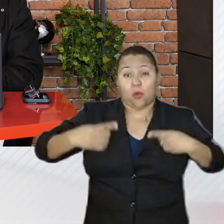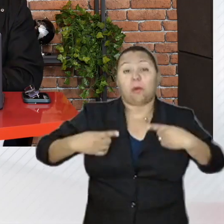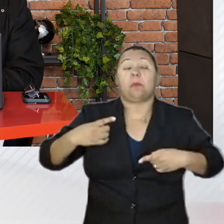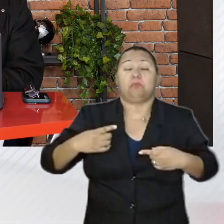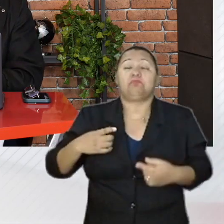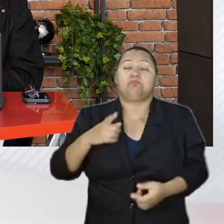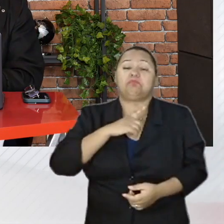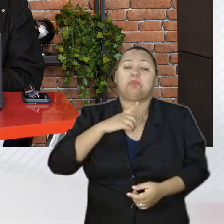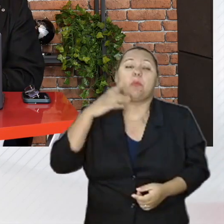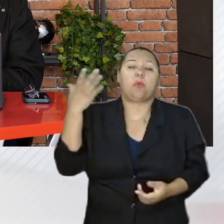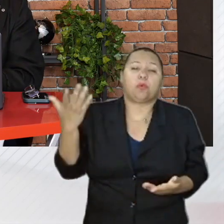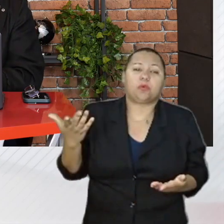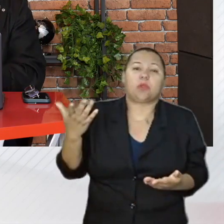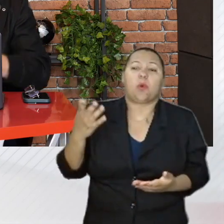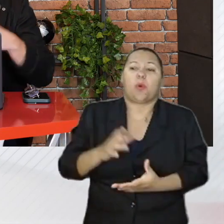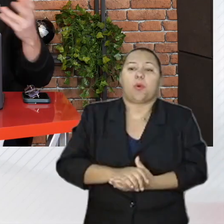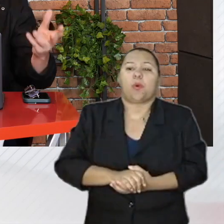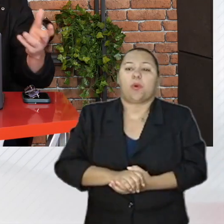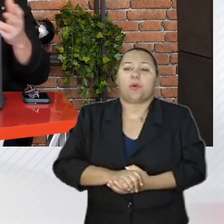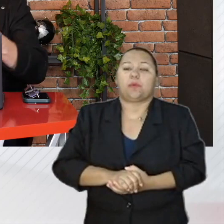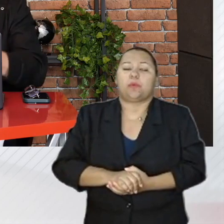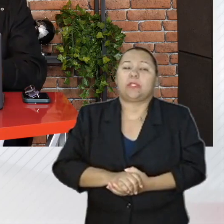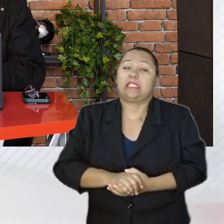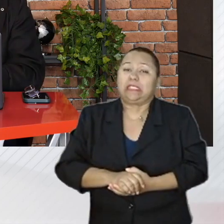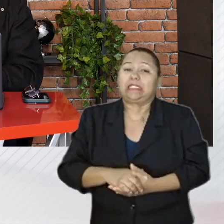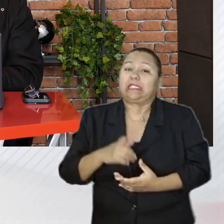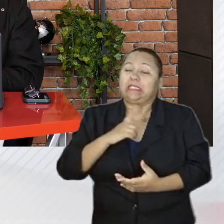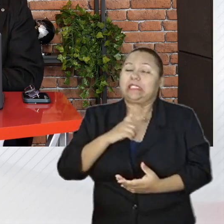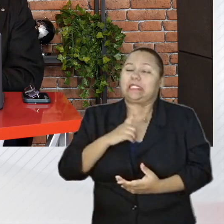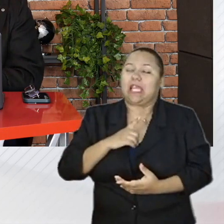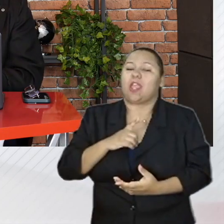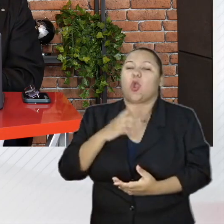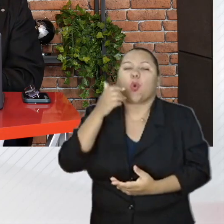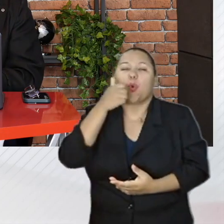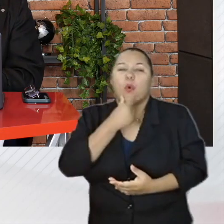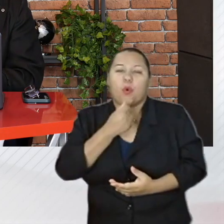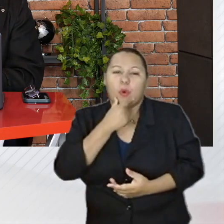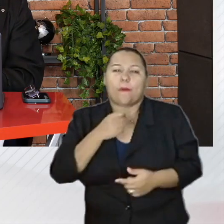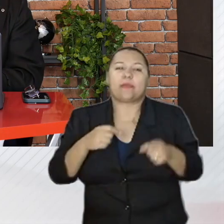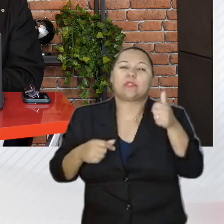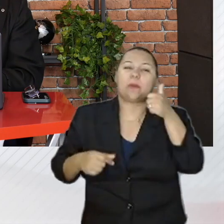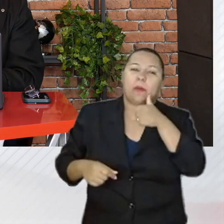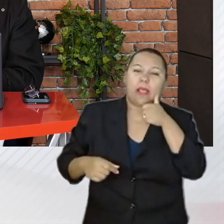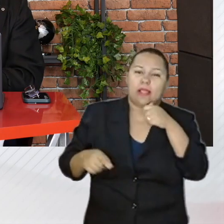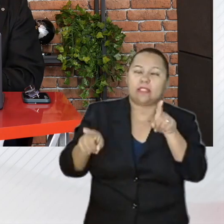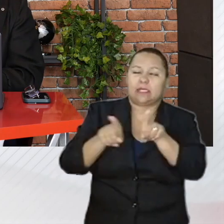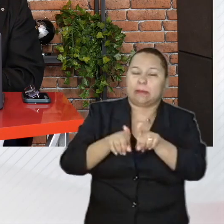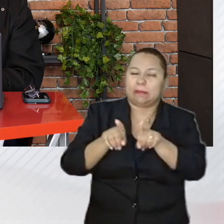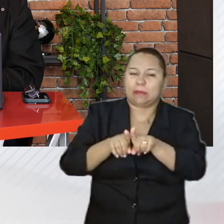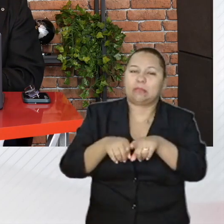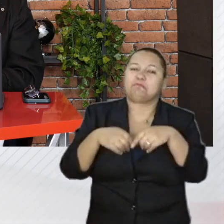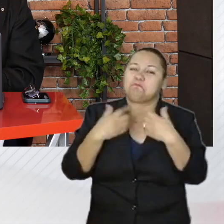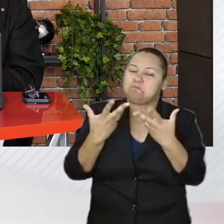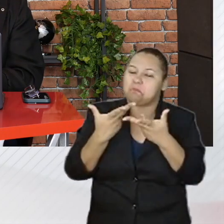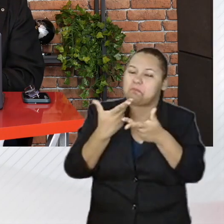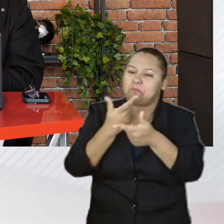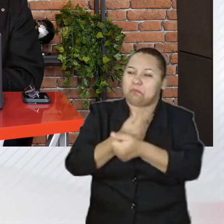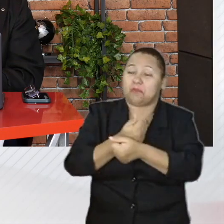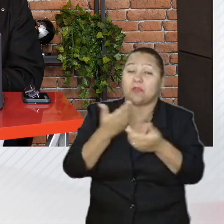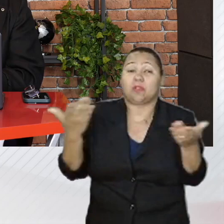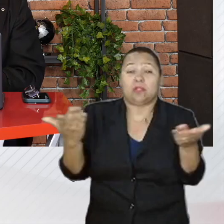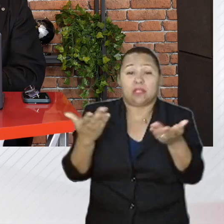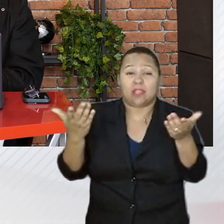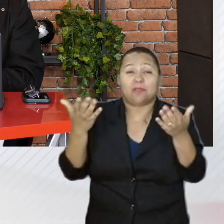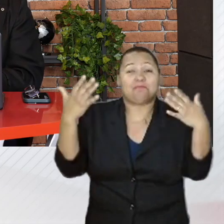dessa atuação, que com homens e mulheres na bancada, essa riqueza é fundamental. Por isso eu quero te parabenizar